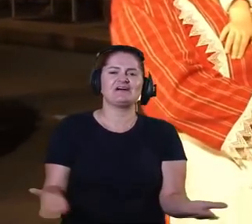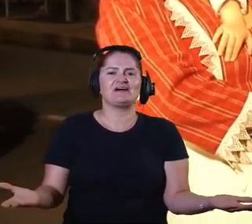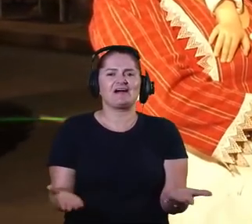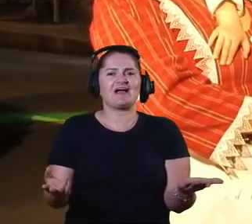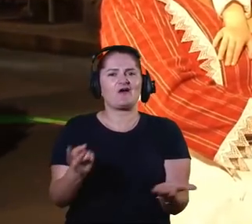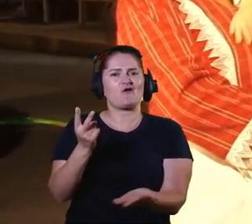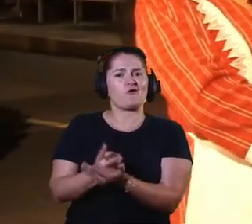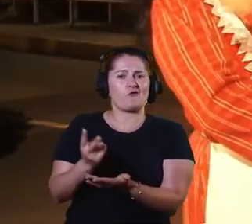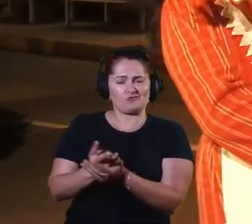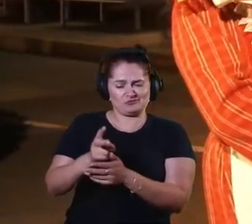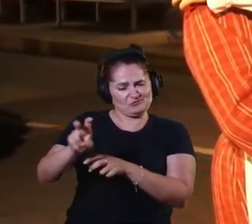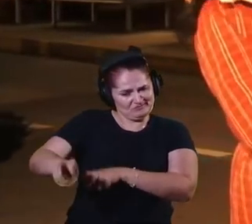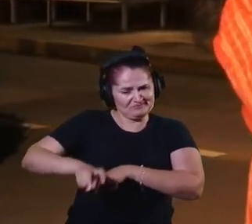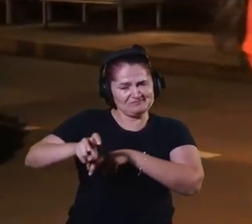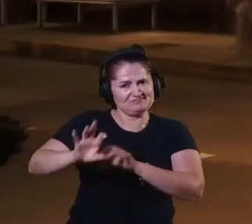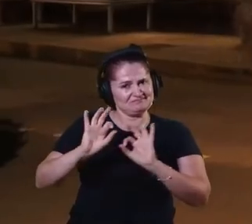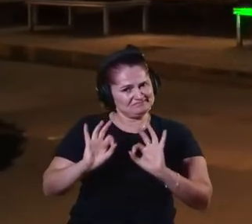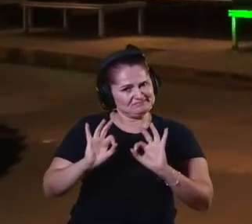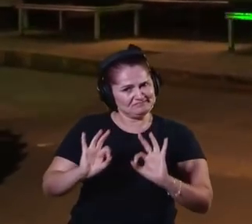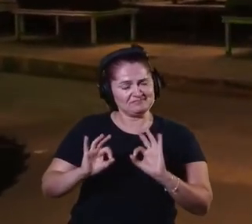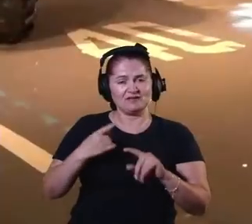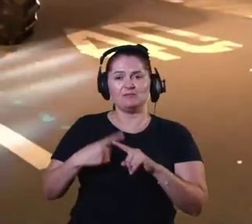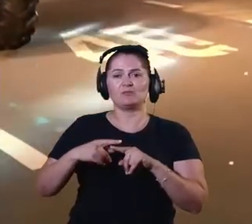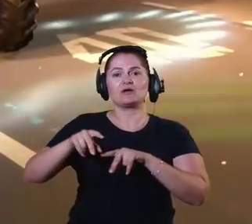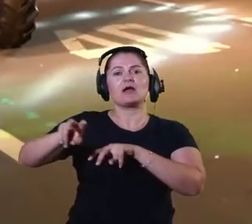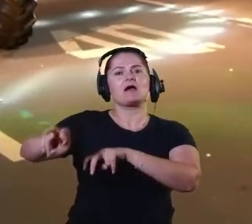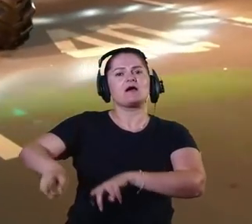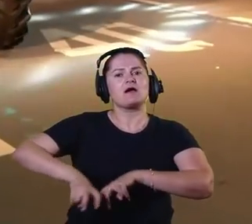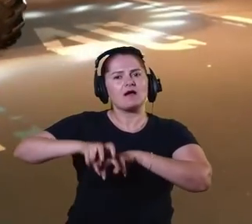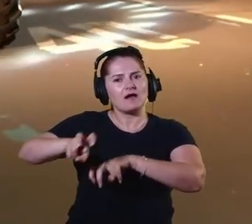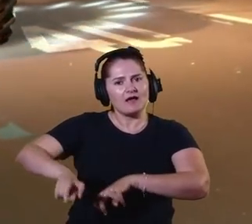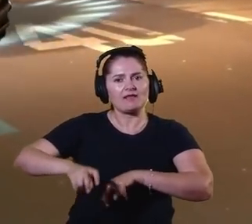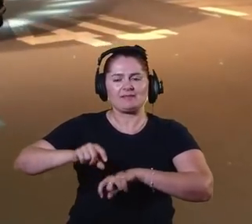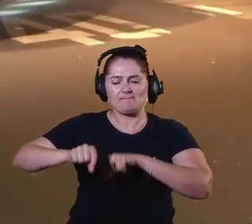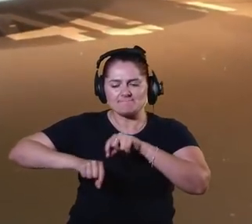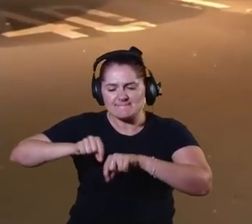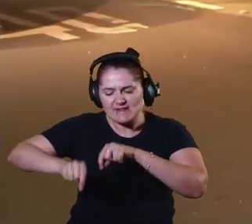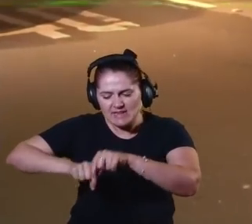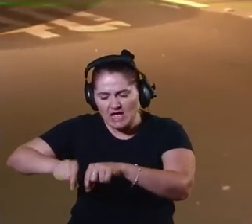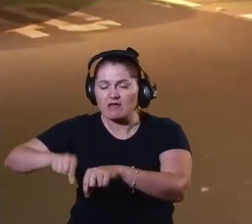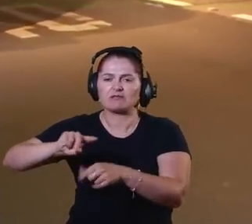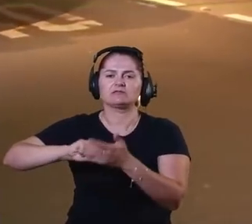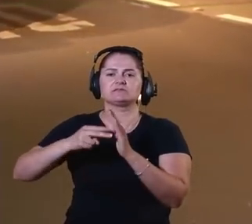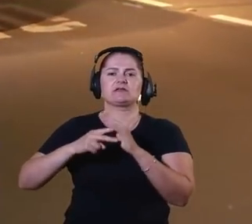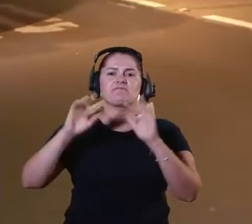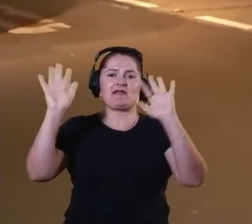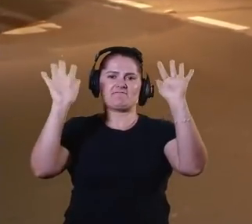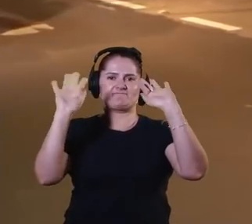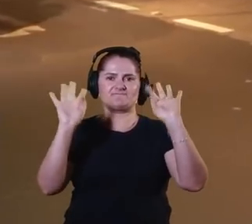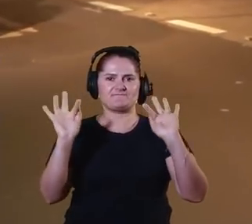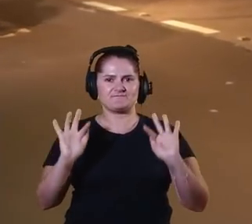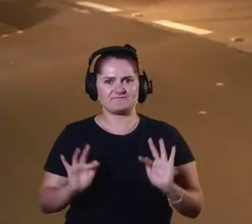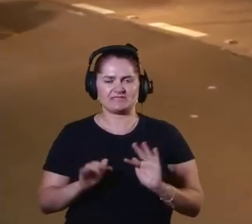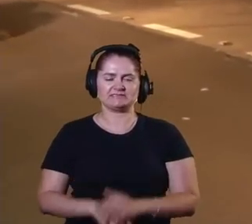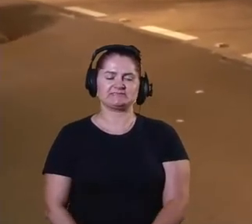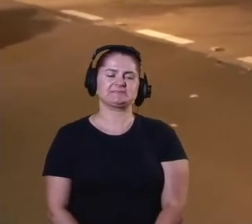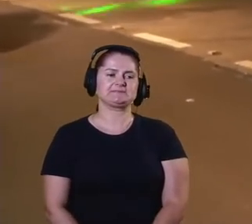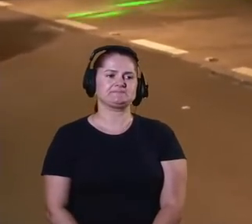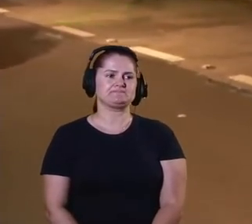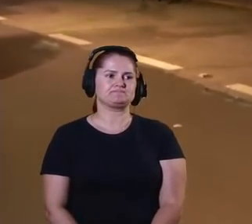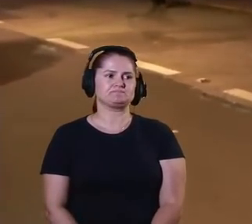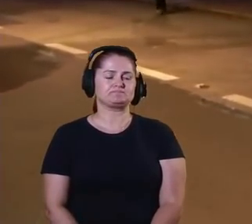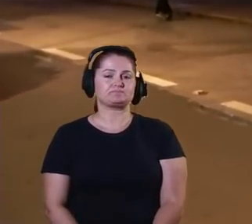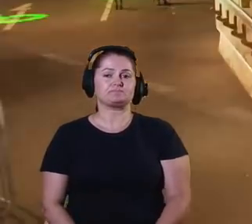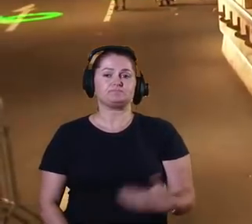continuar plantando, não é? Porque quem planta é que é feliz, Cleber. Com certeza. É o detalhe anterior ali, né,